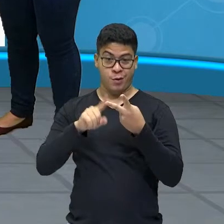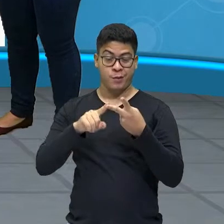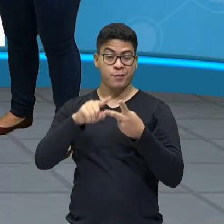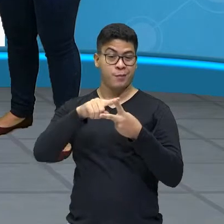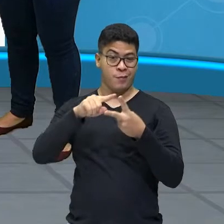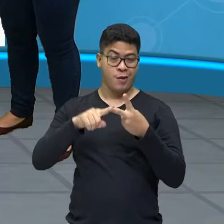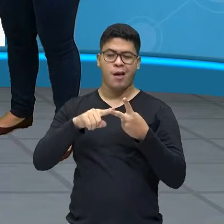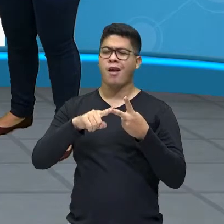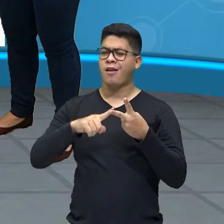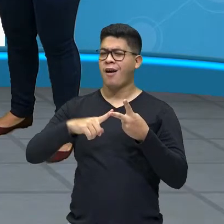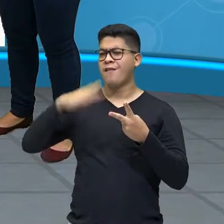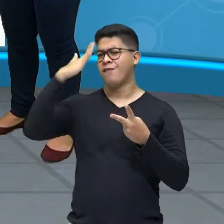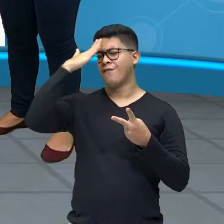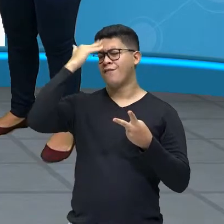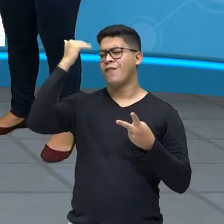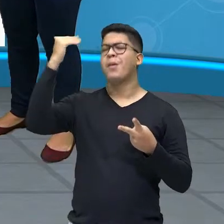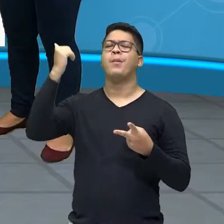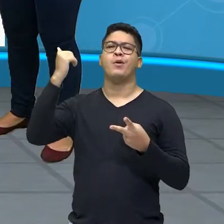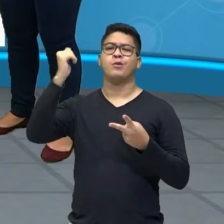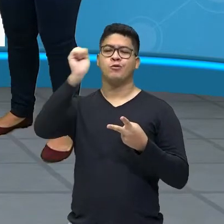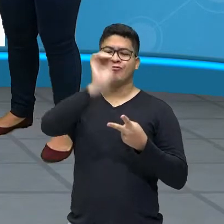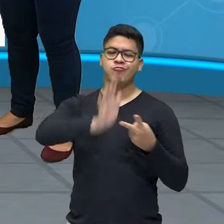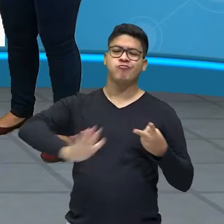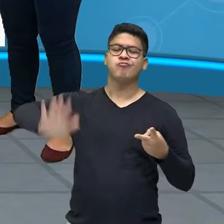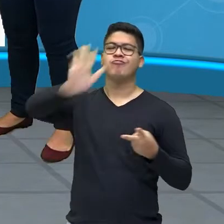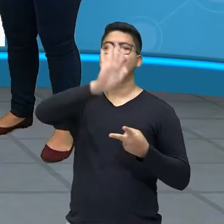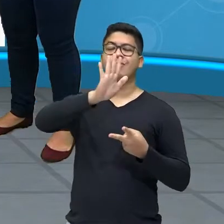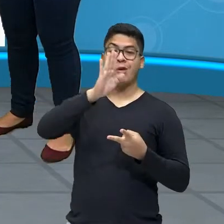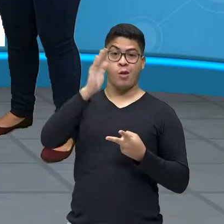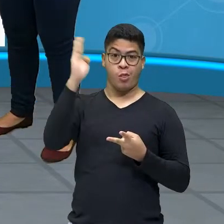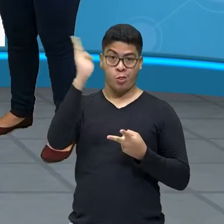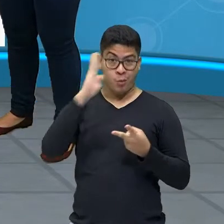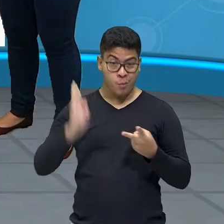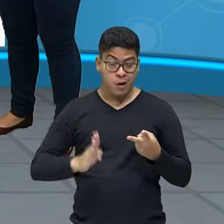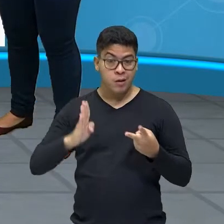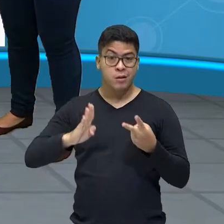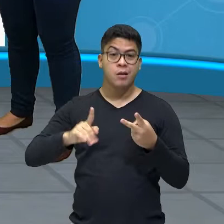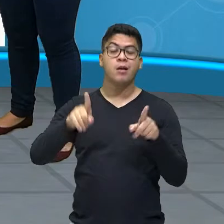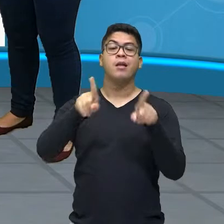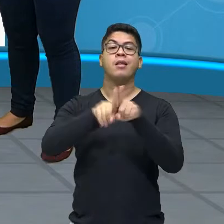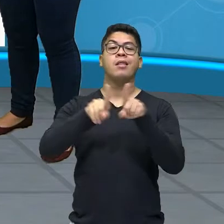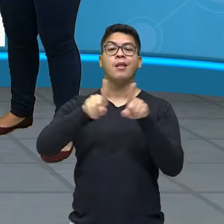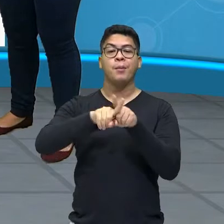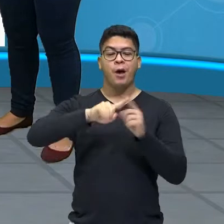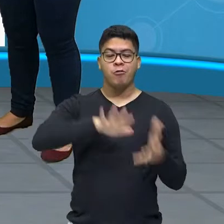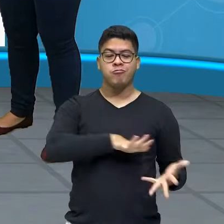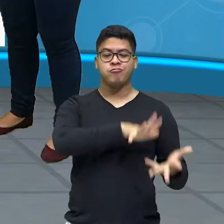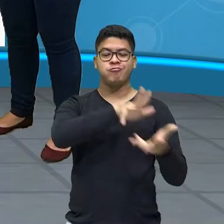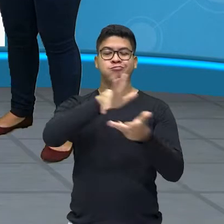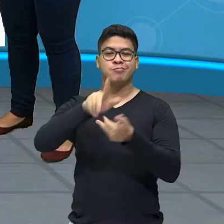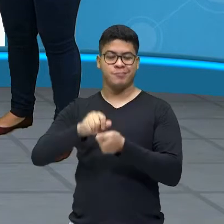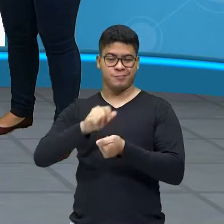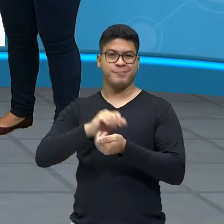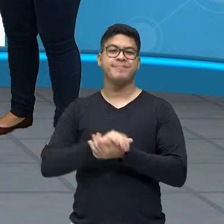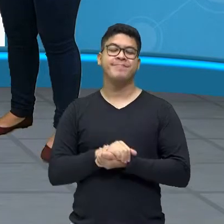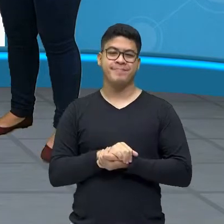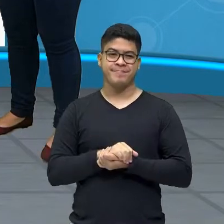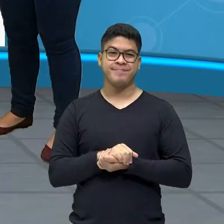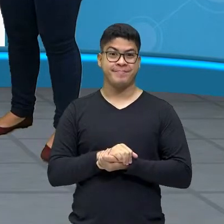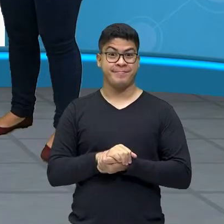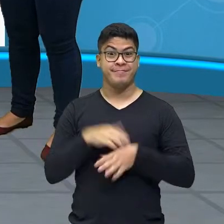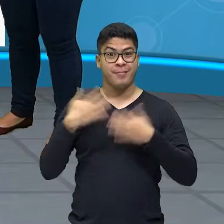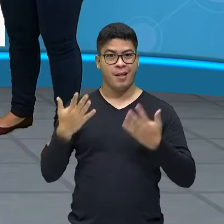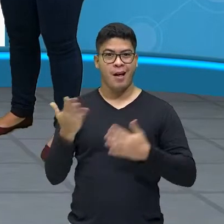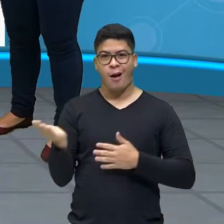as outras regiões, né? Então, a nossa cultura também chega lá nos outros estados, certo? E